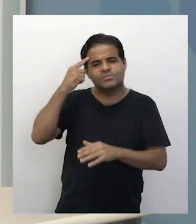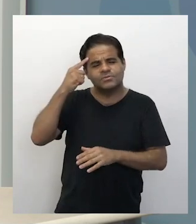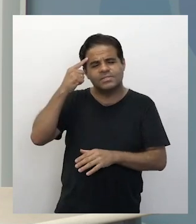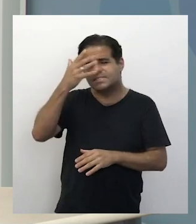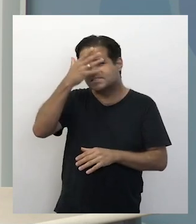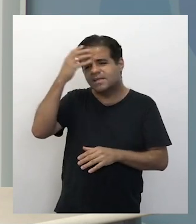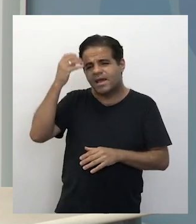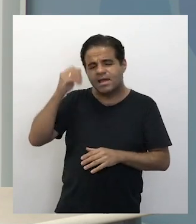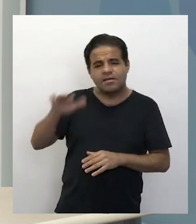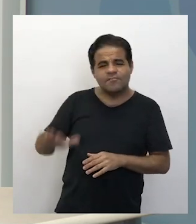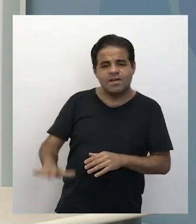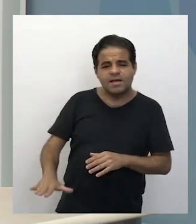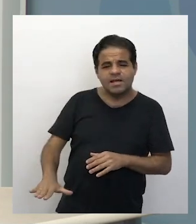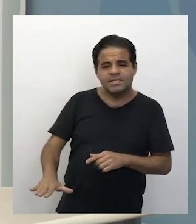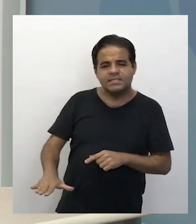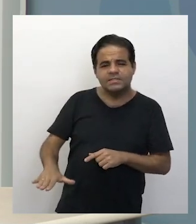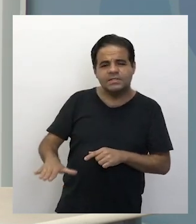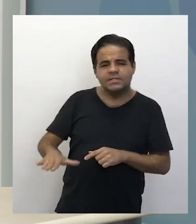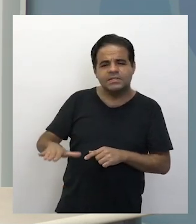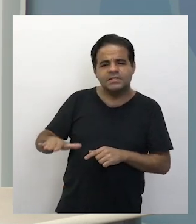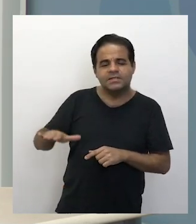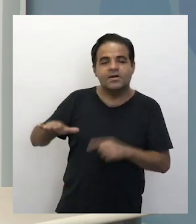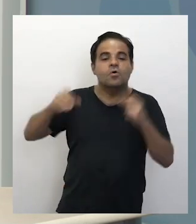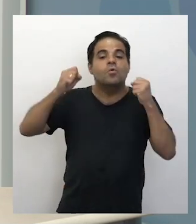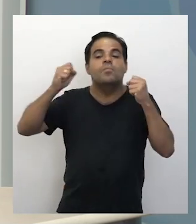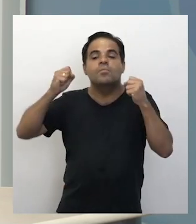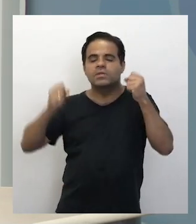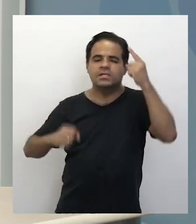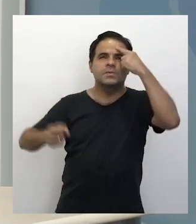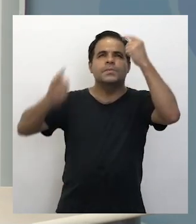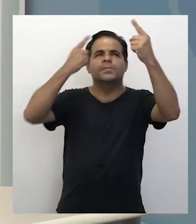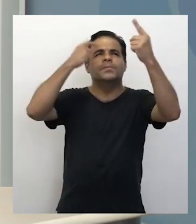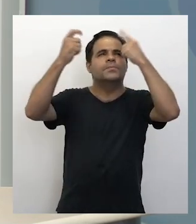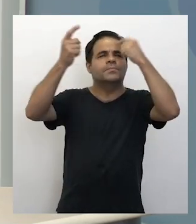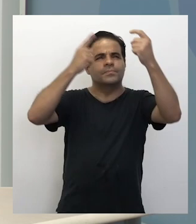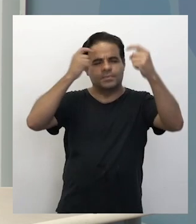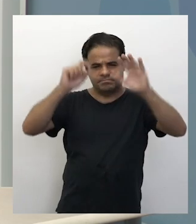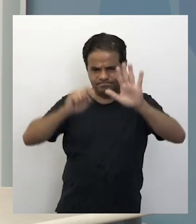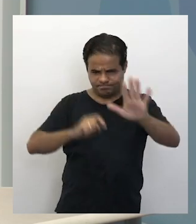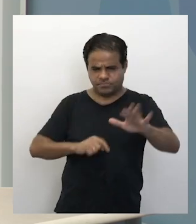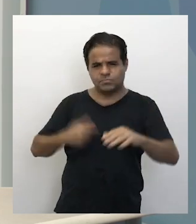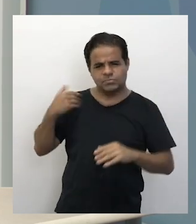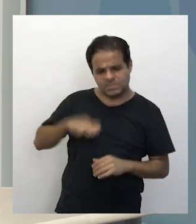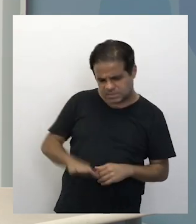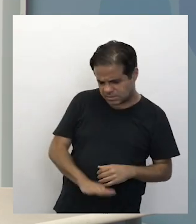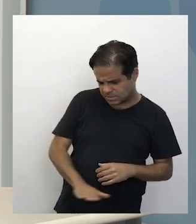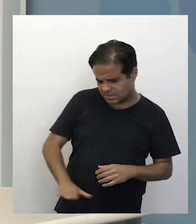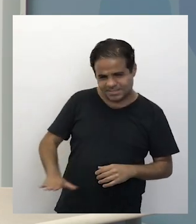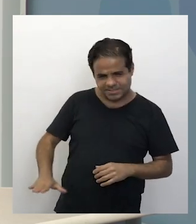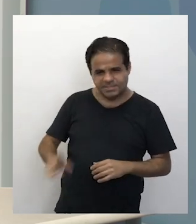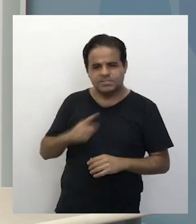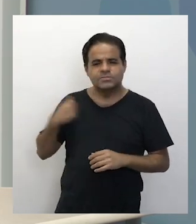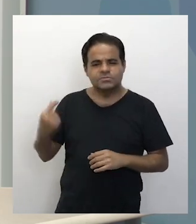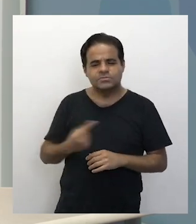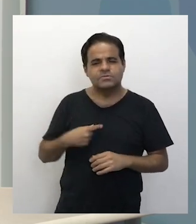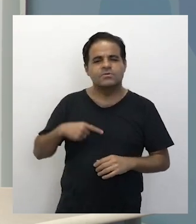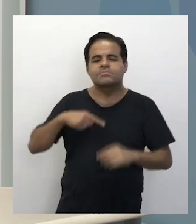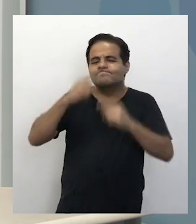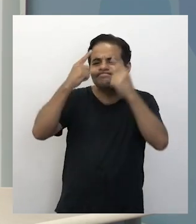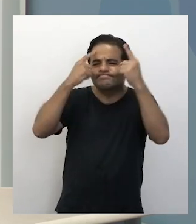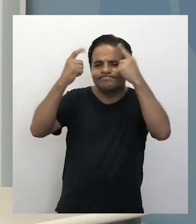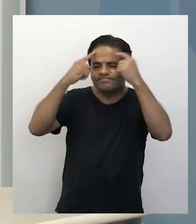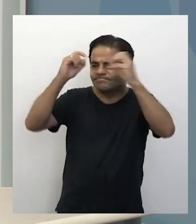infância. É o nosso poder criativo. Quando nós somos crianças, a gente é muito